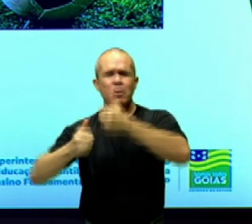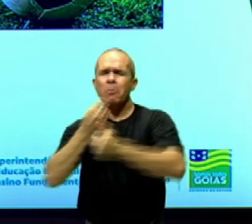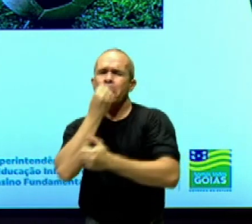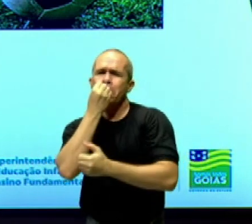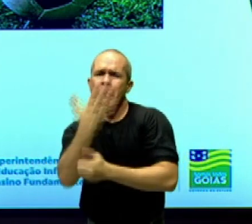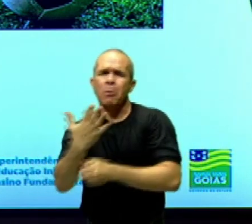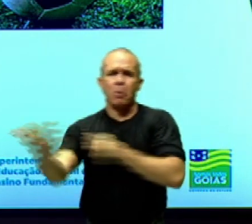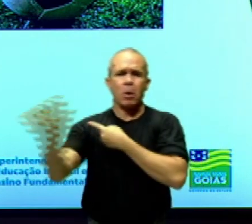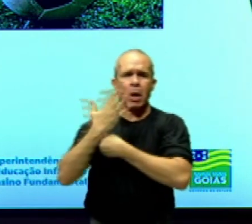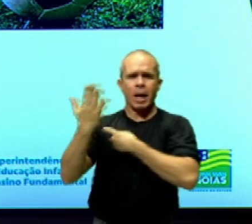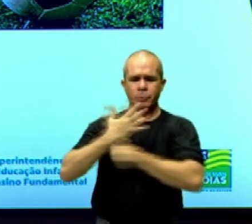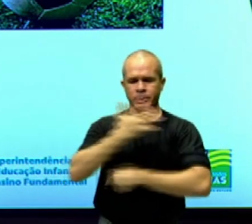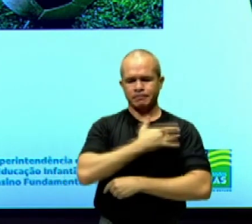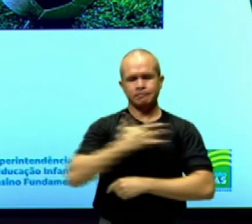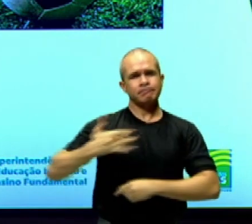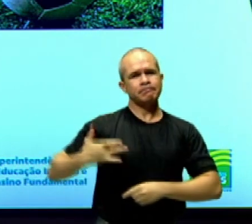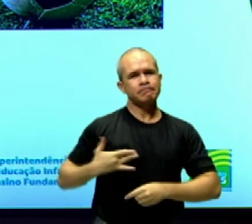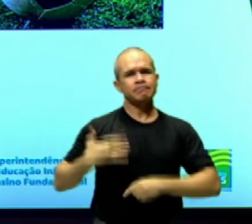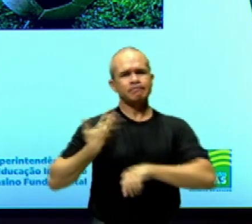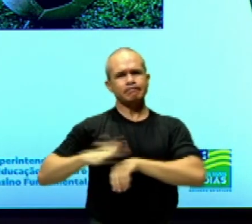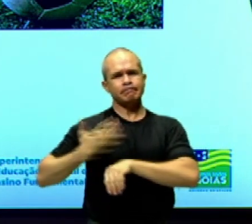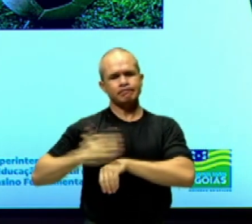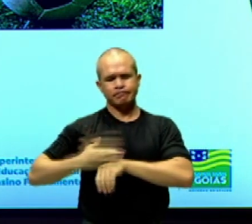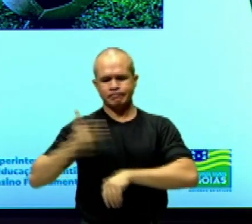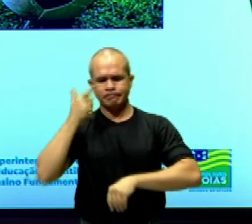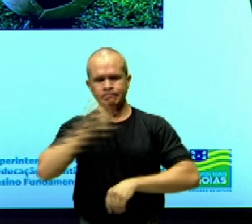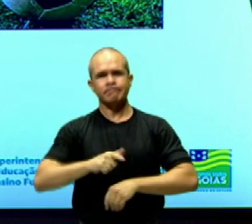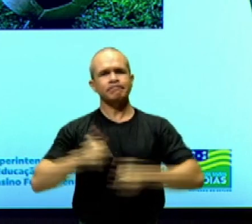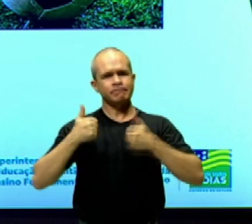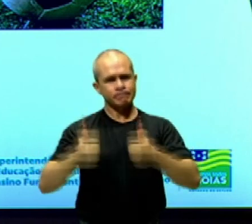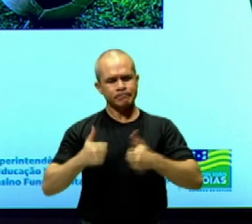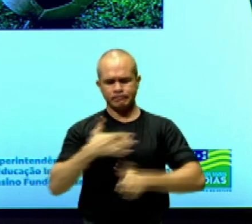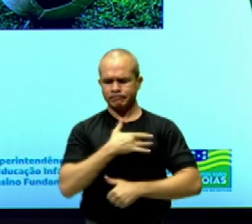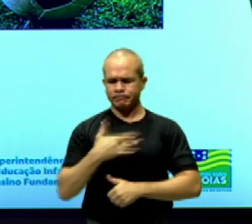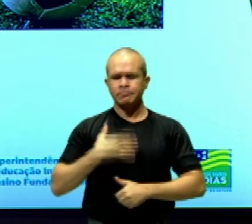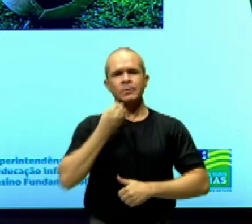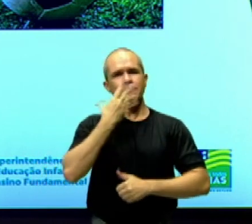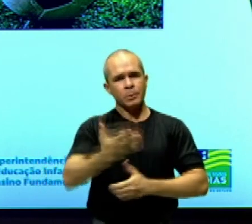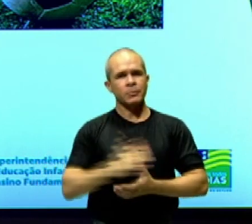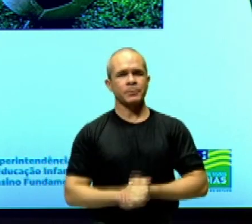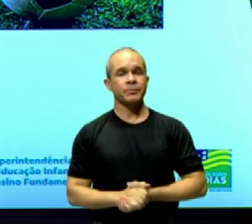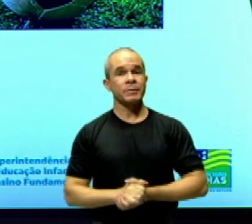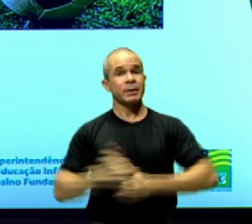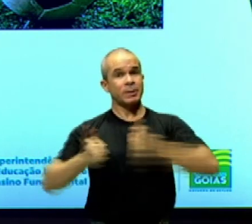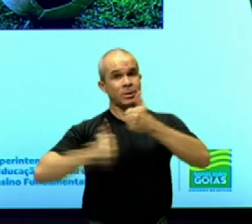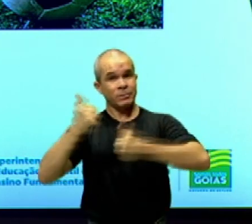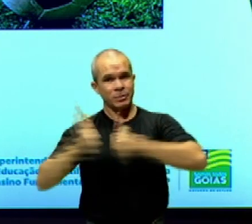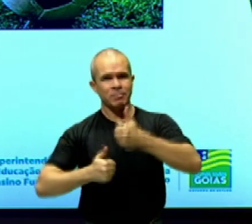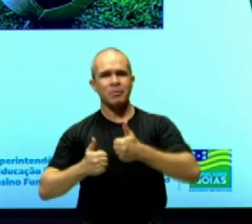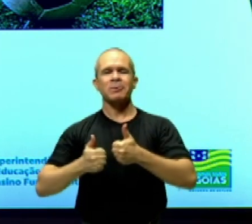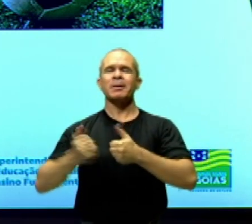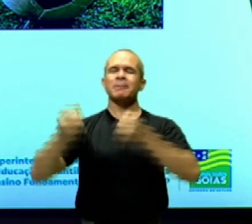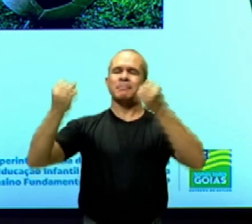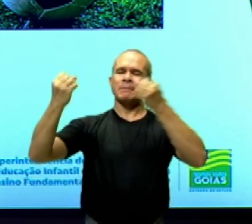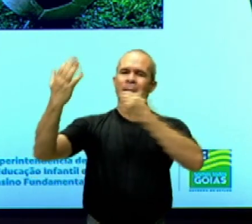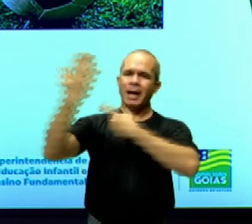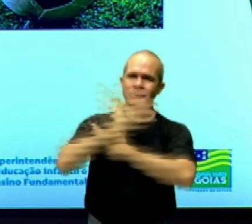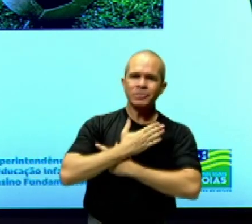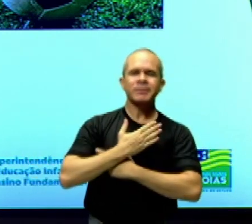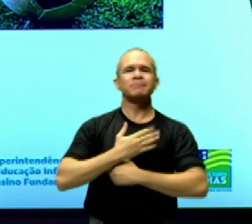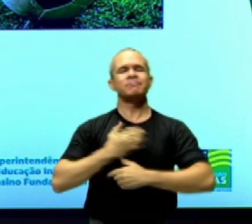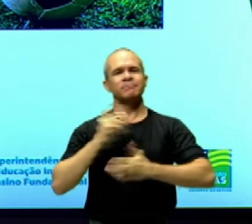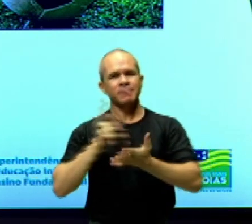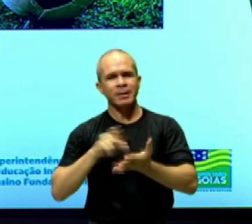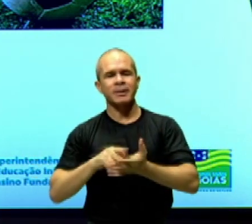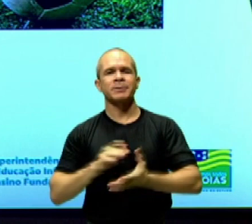ver, que é uma palavra cognata. E health, saúde. Então a coisa é health, saudável, benefícios, o quê?